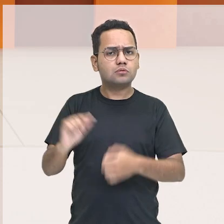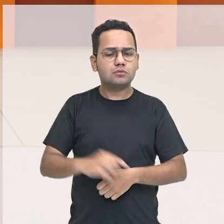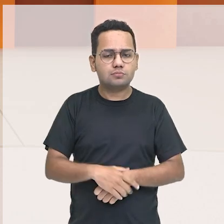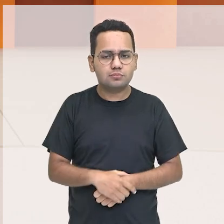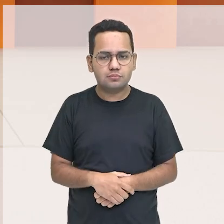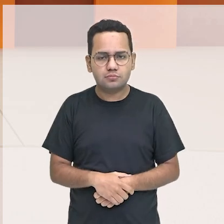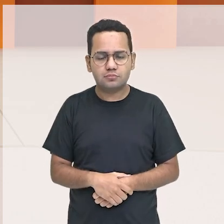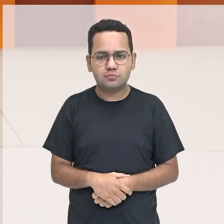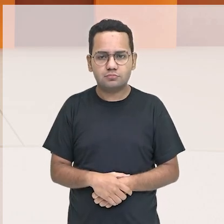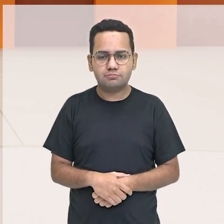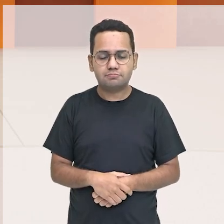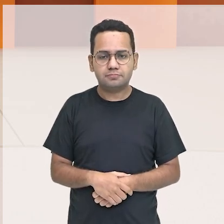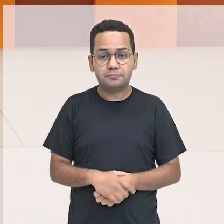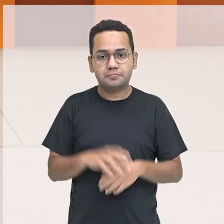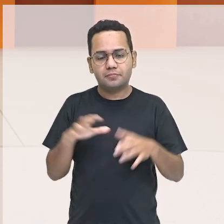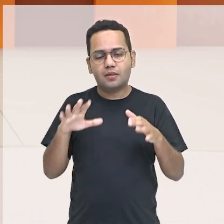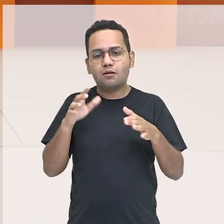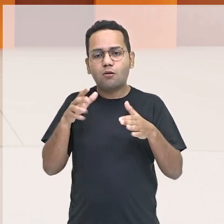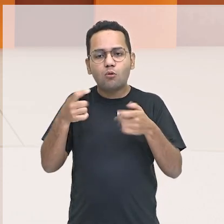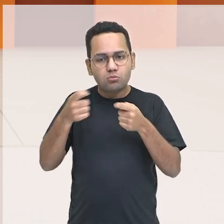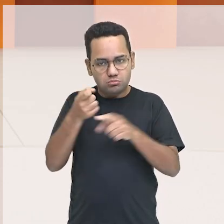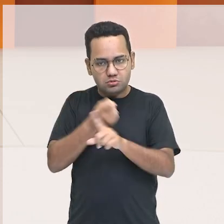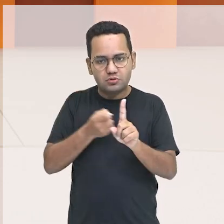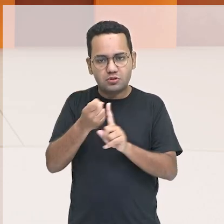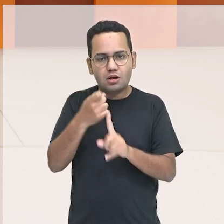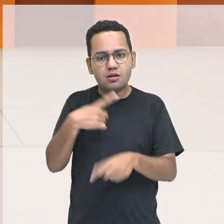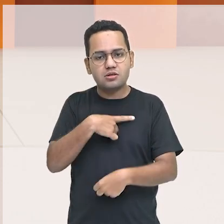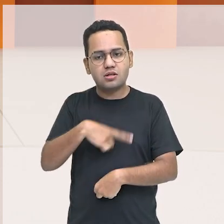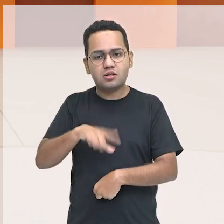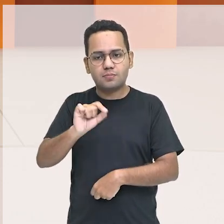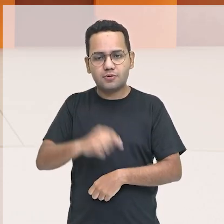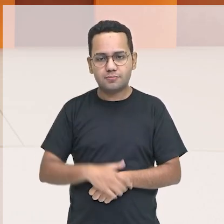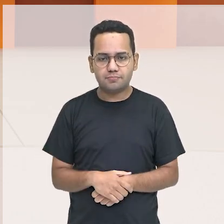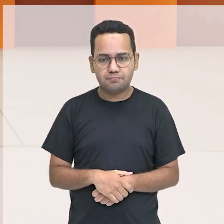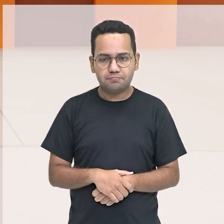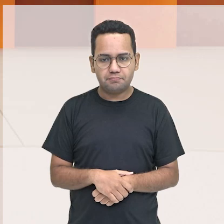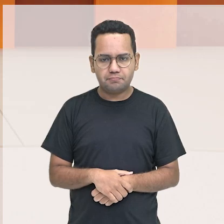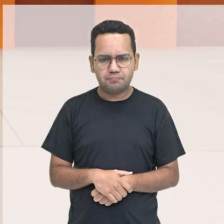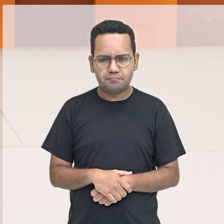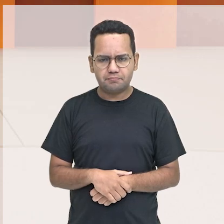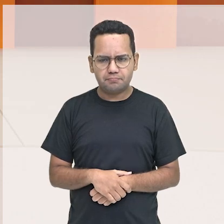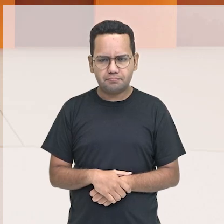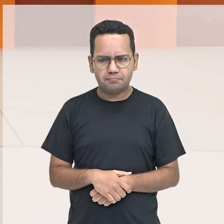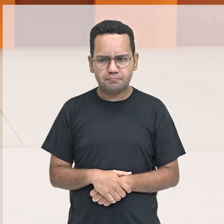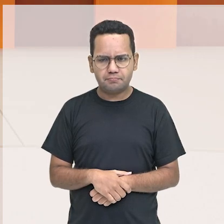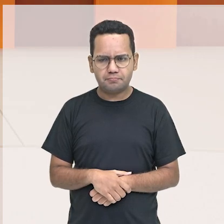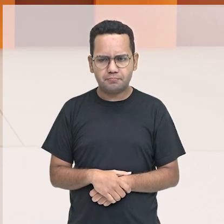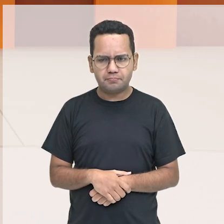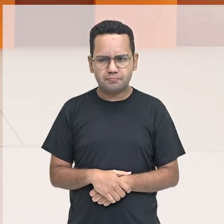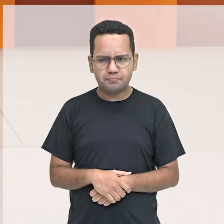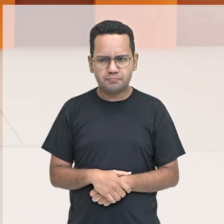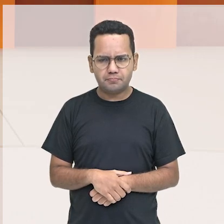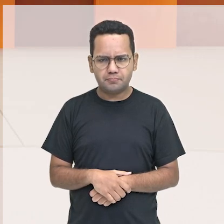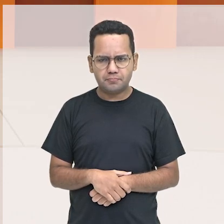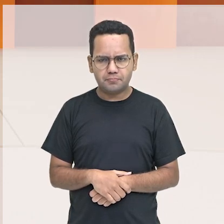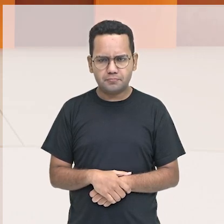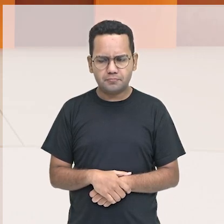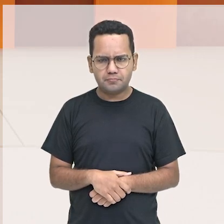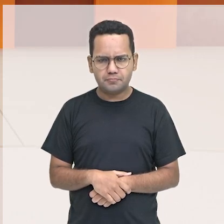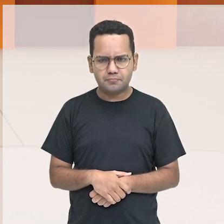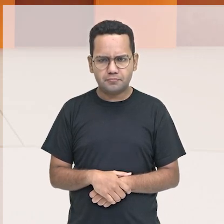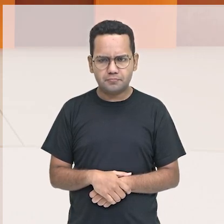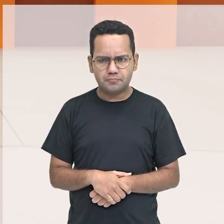mecanismos ou os recursos, né, que compõem o controle social estão relacionados